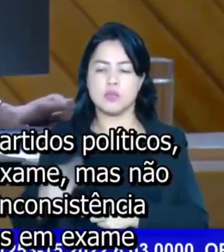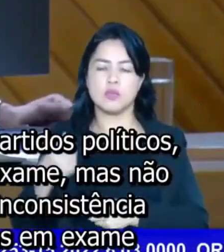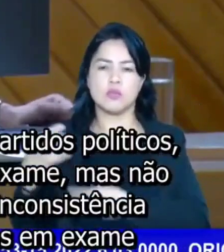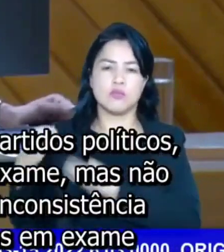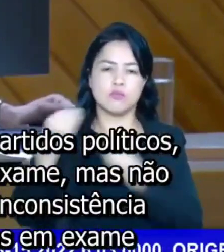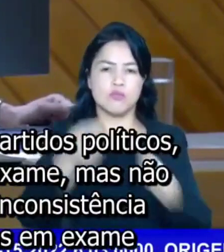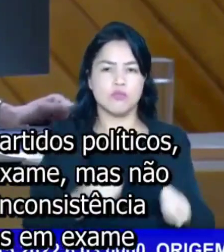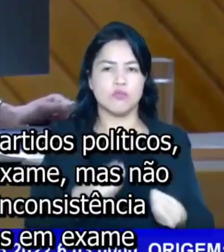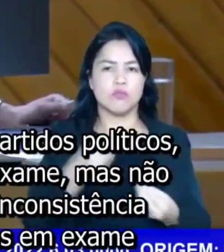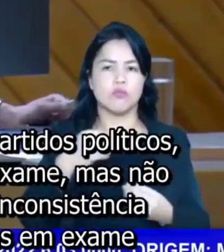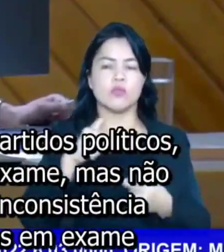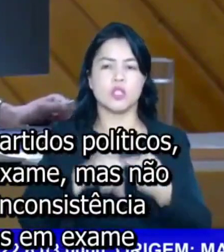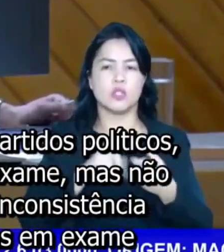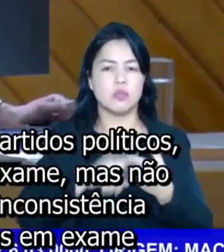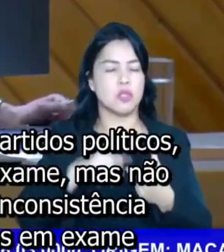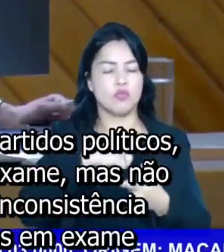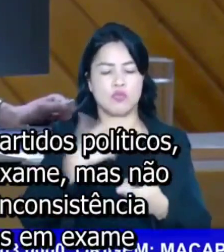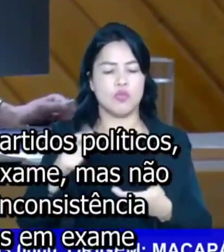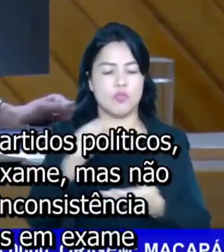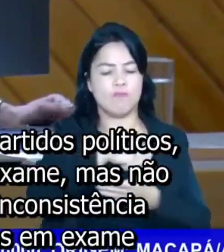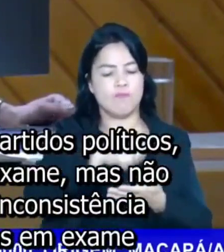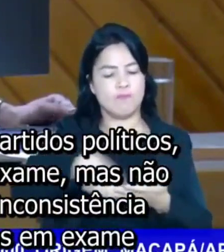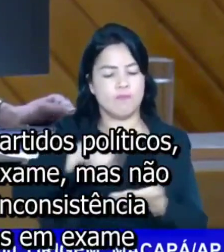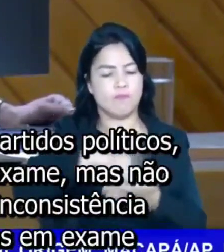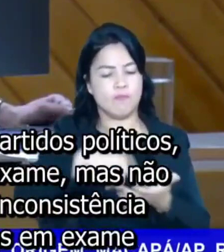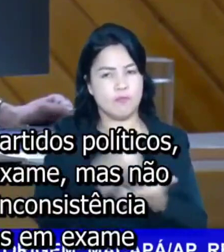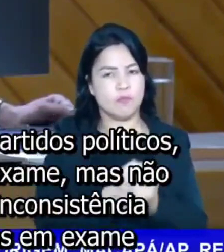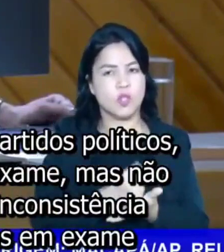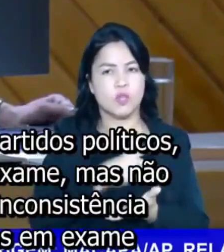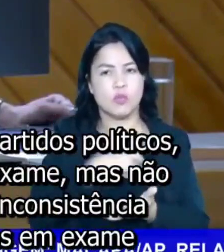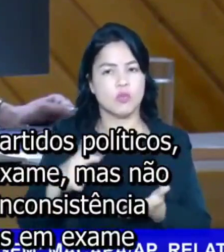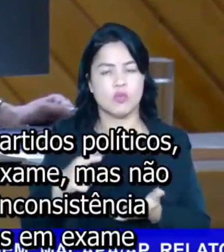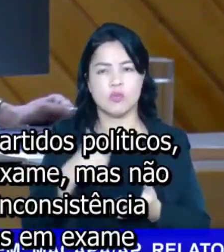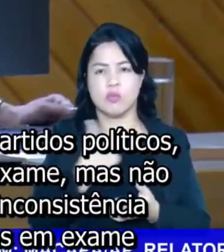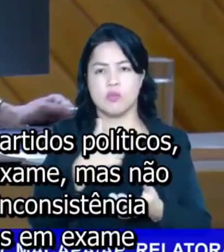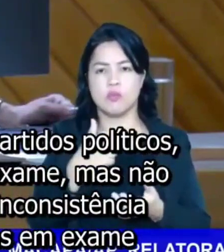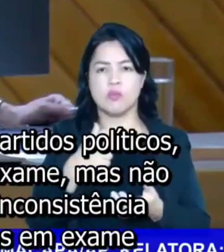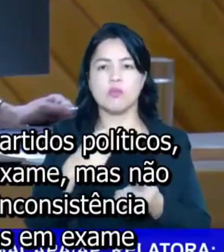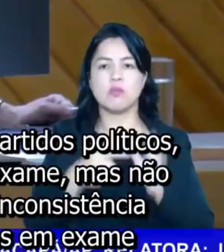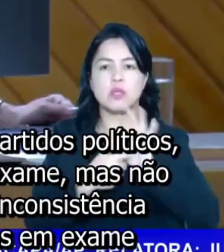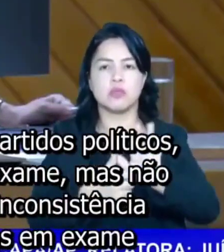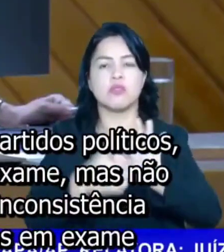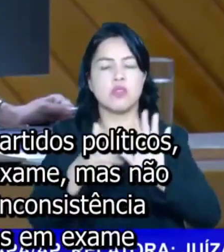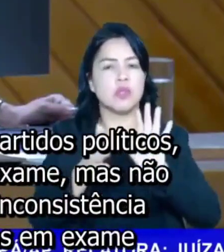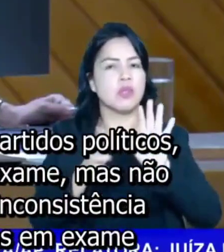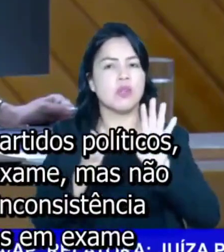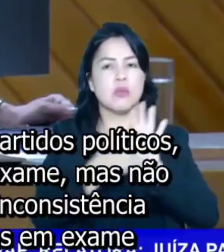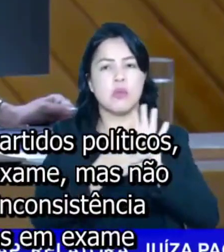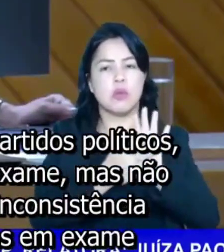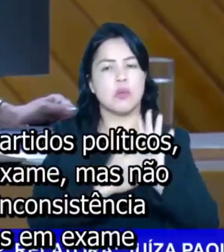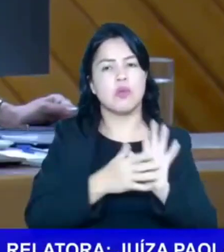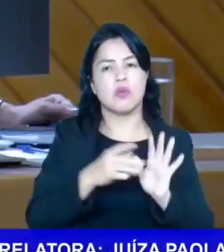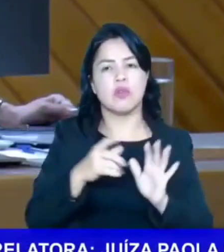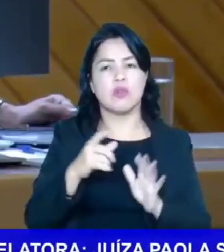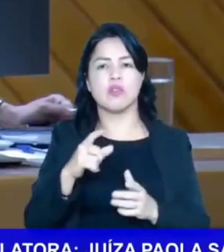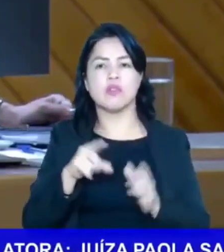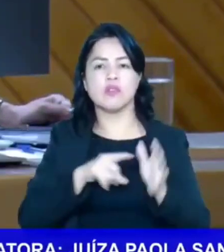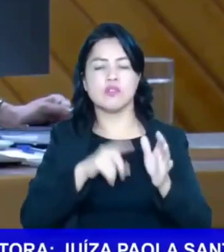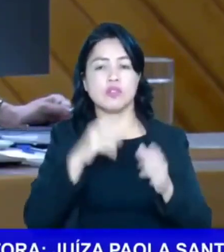não registradas na sua prestação de contas, relevando inconsistência nas informações declaradas na prestação de contas em